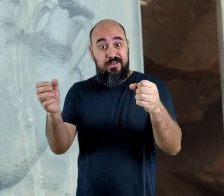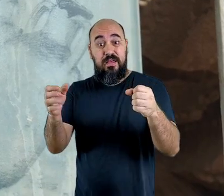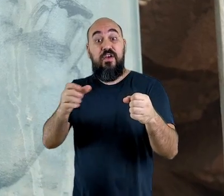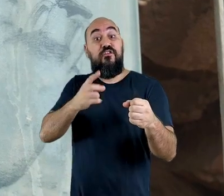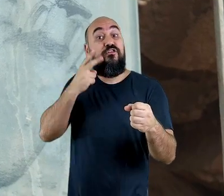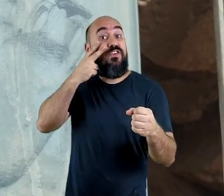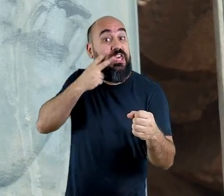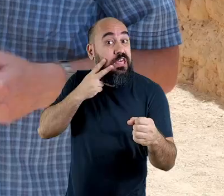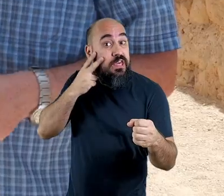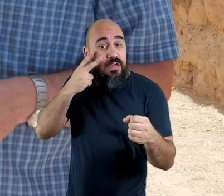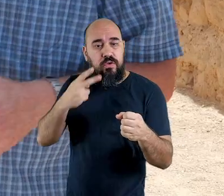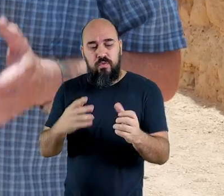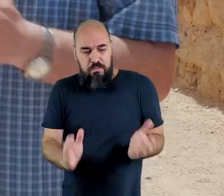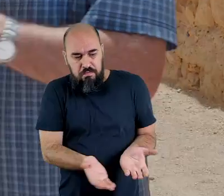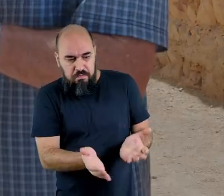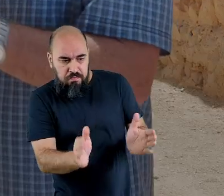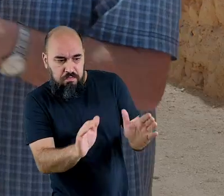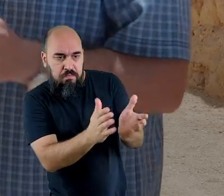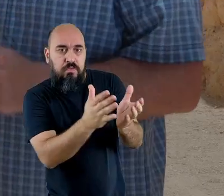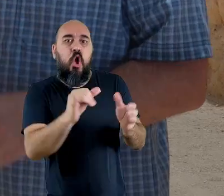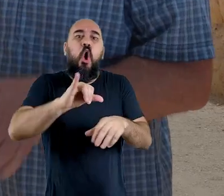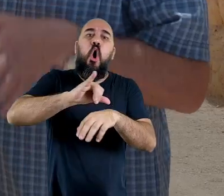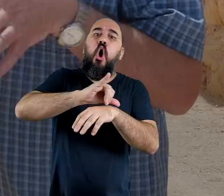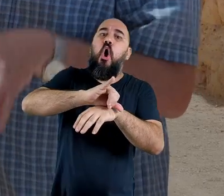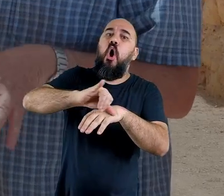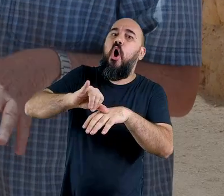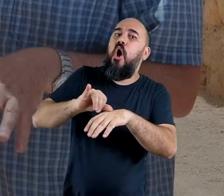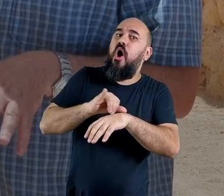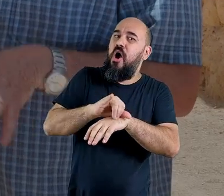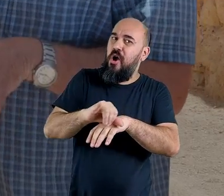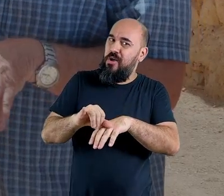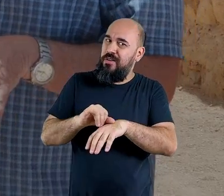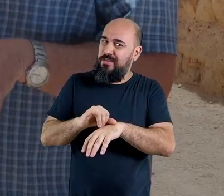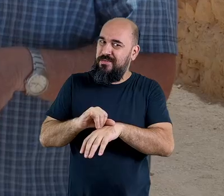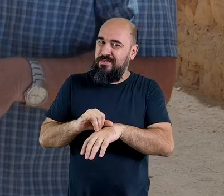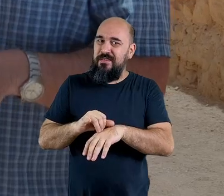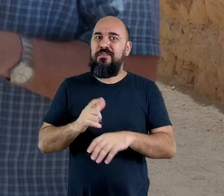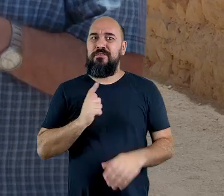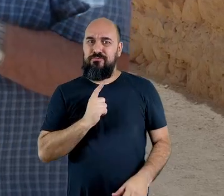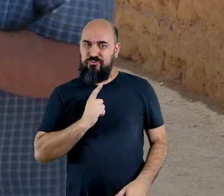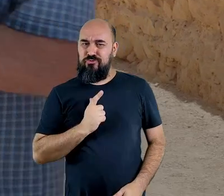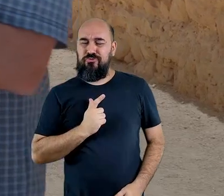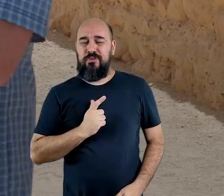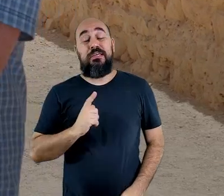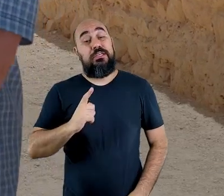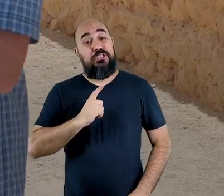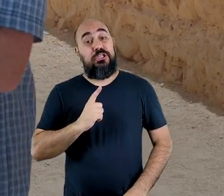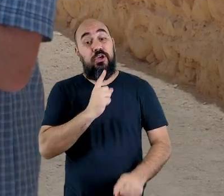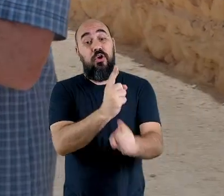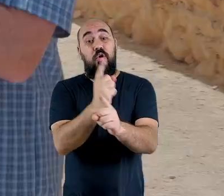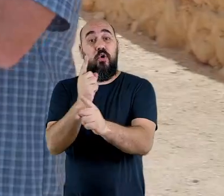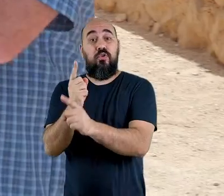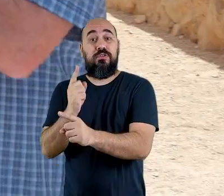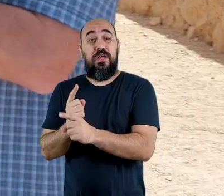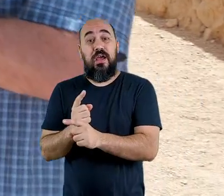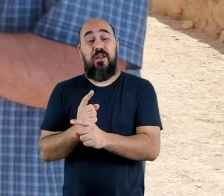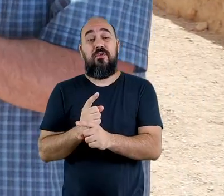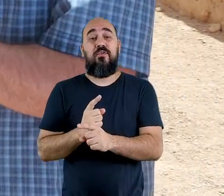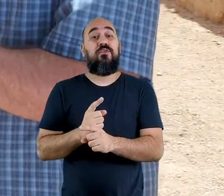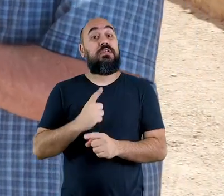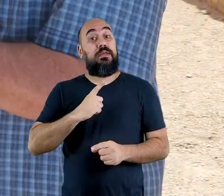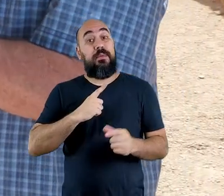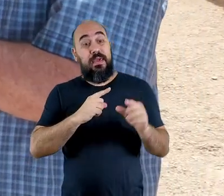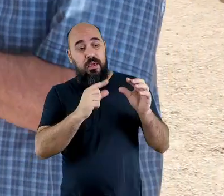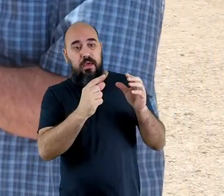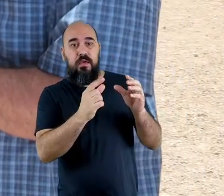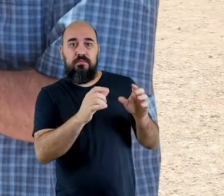ânforas para vinho, e talvez também para o óleo que encontraram aqui, pedaços por pedaços, mas eles também encontraram pequenas